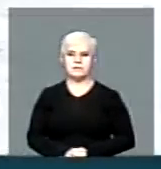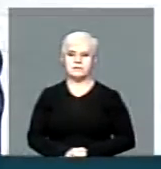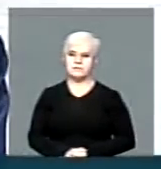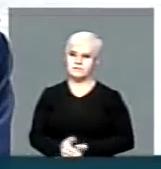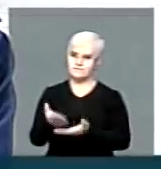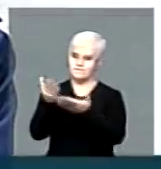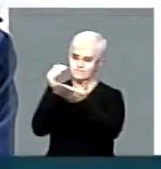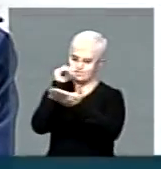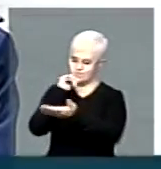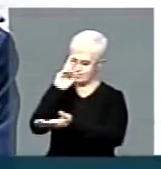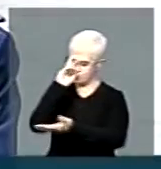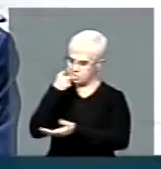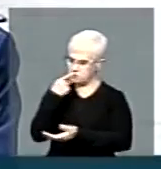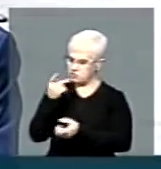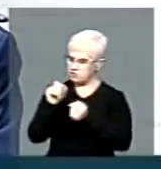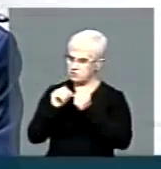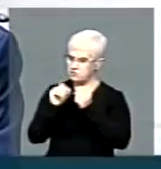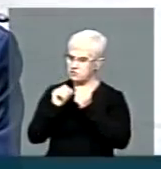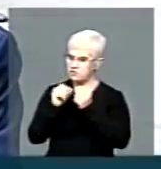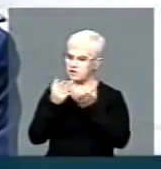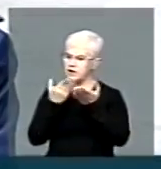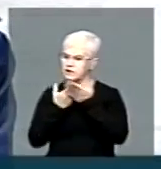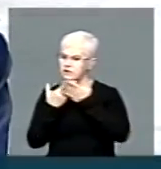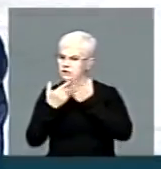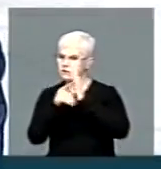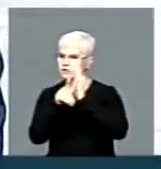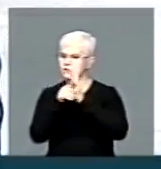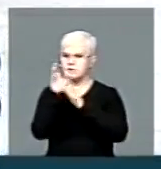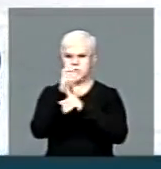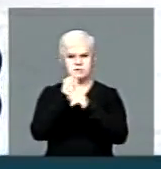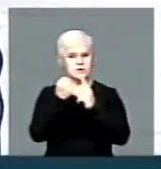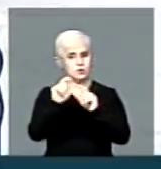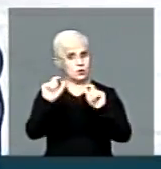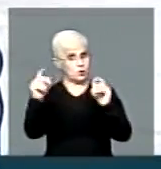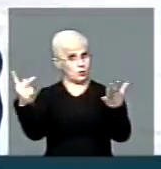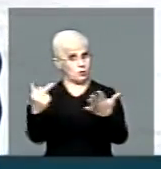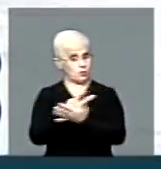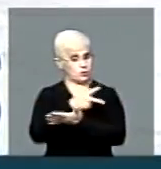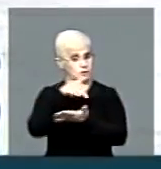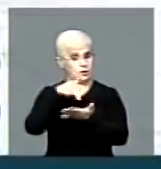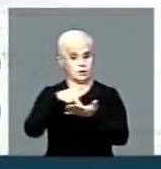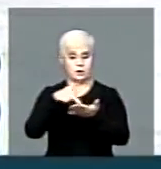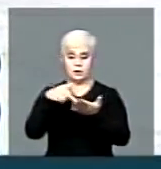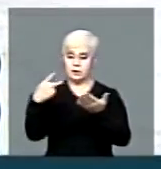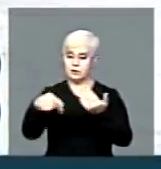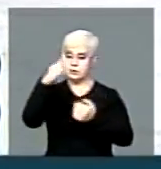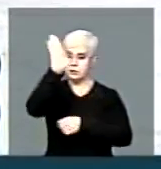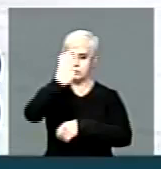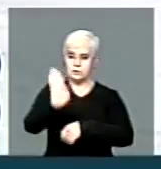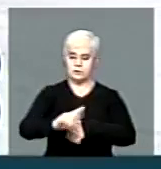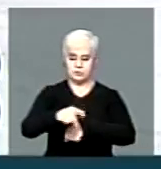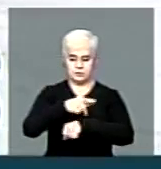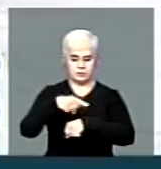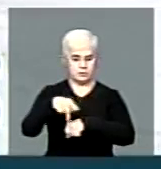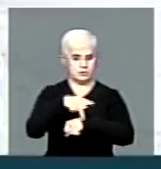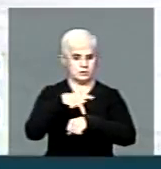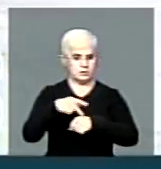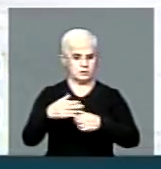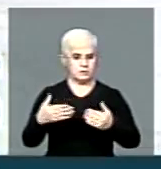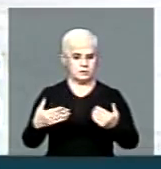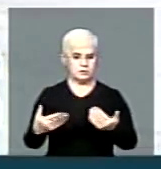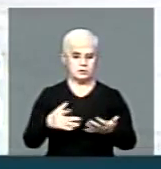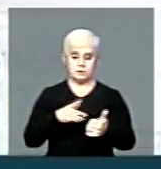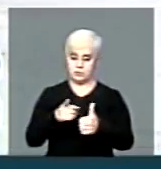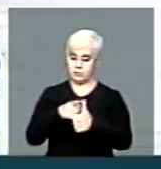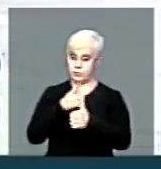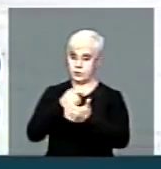uma análise sociológica do quadro imperante no país. E no primeiro